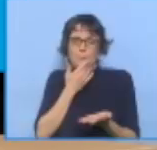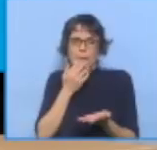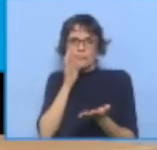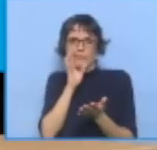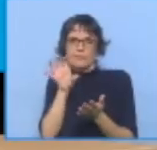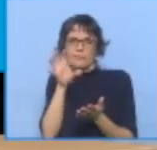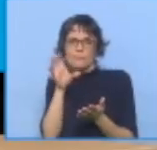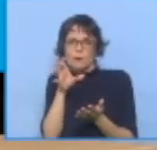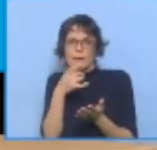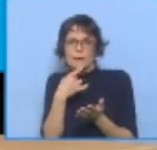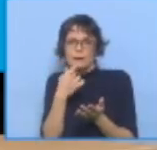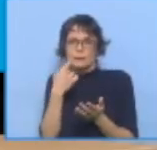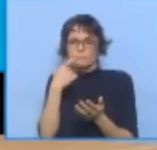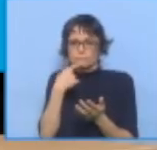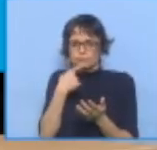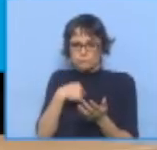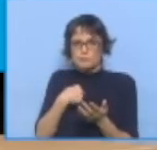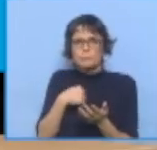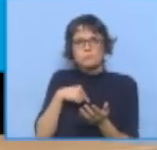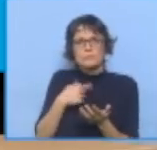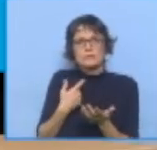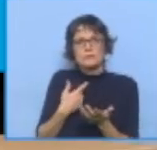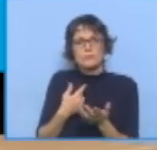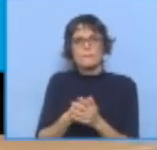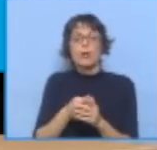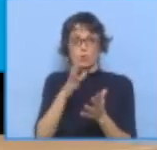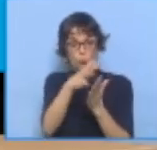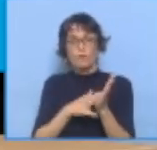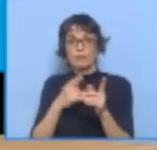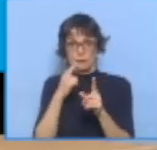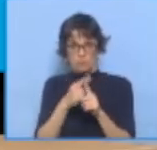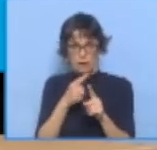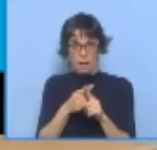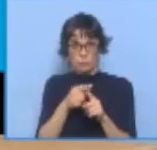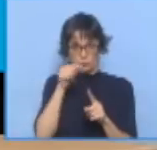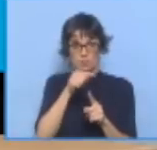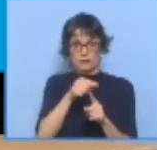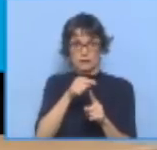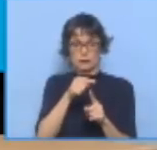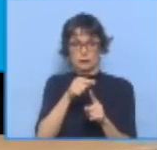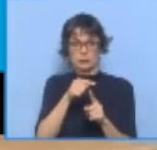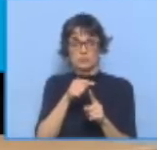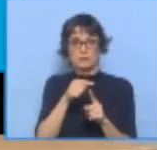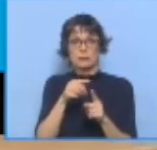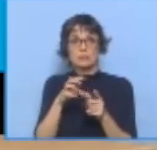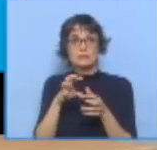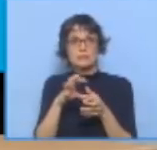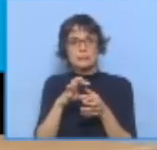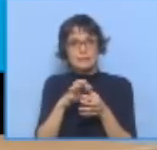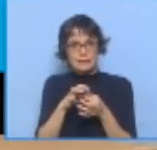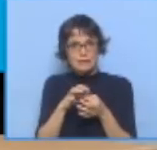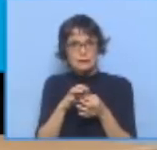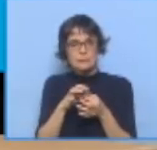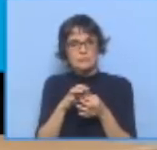coloca-nos mais ao nível da provação. Uma provação em que, de facto, a pessoa é